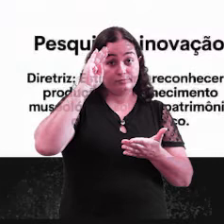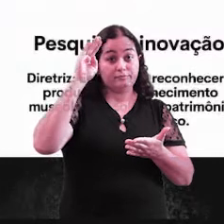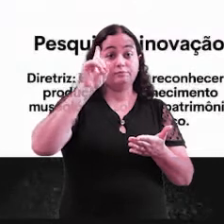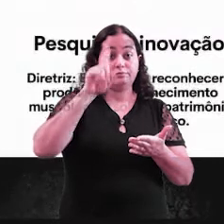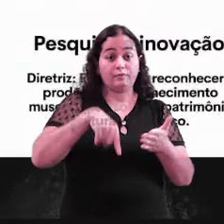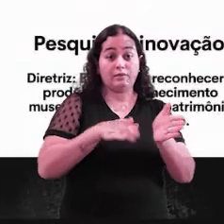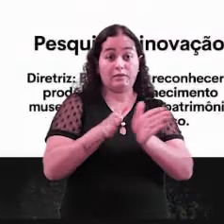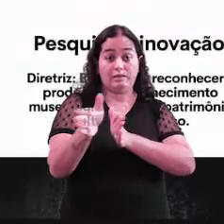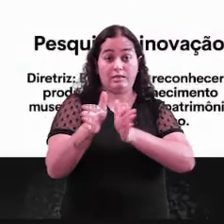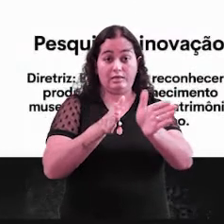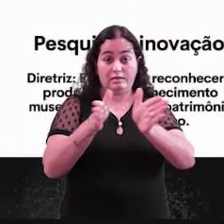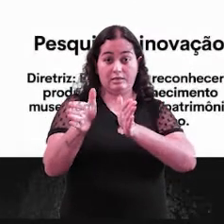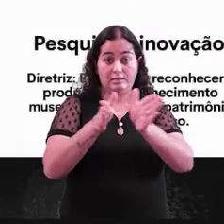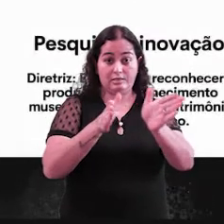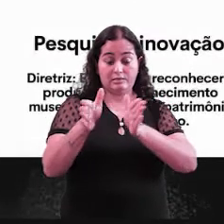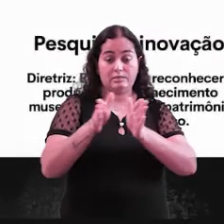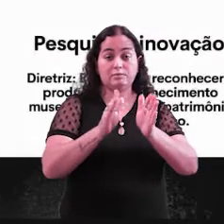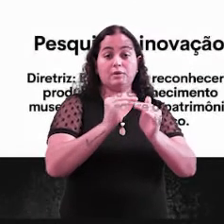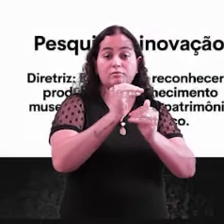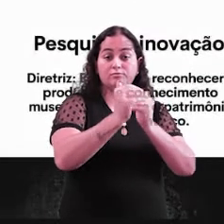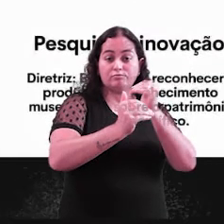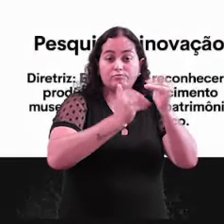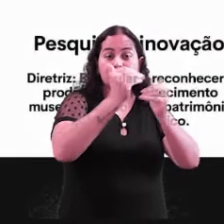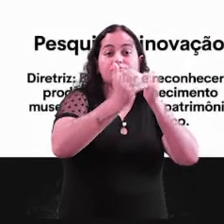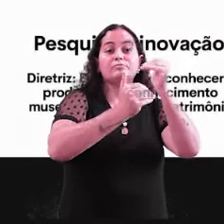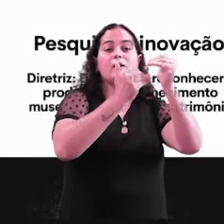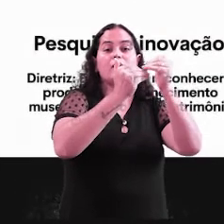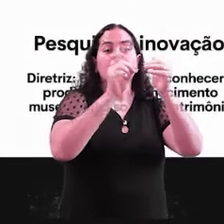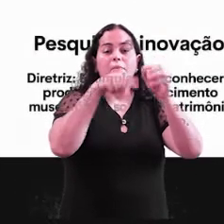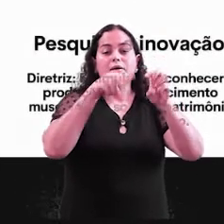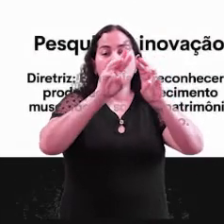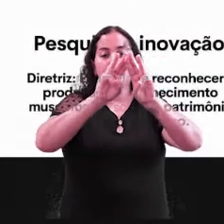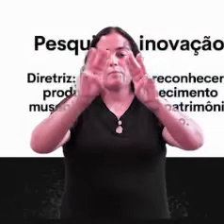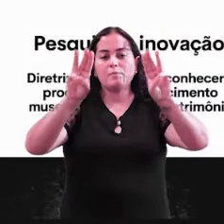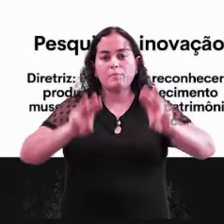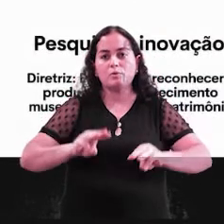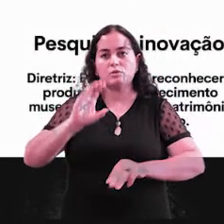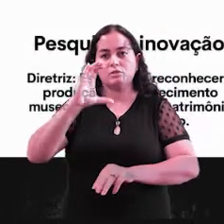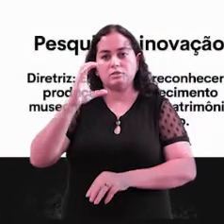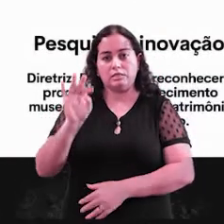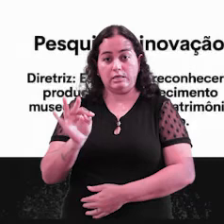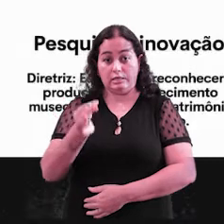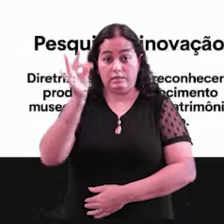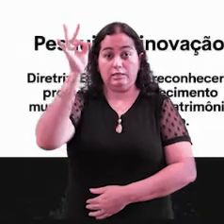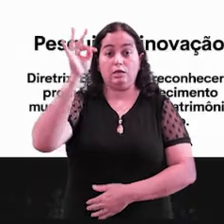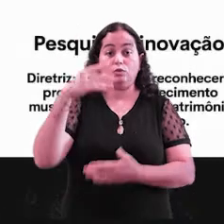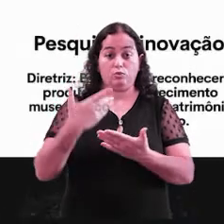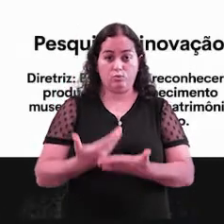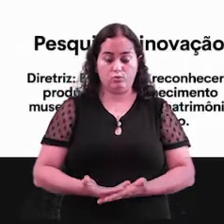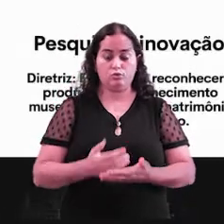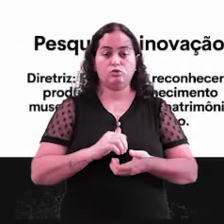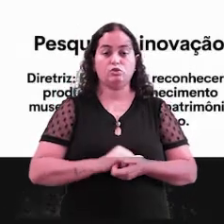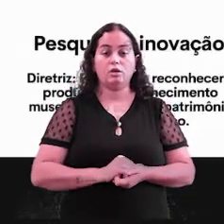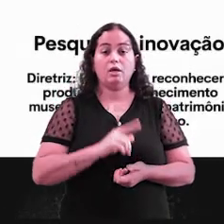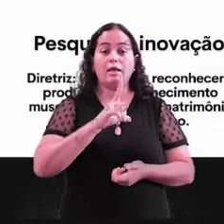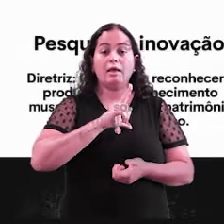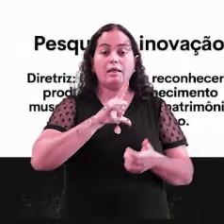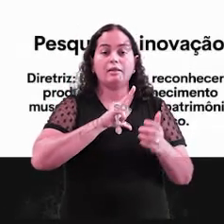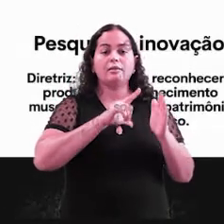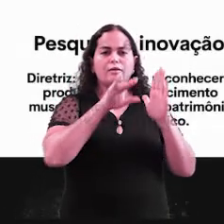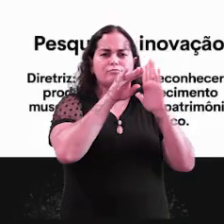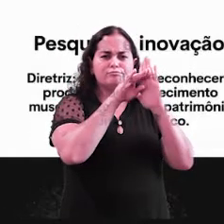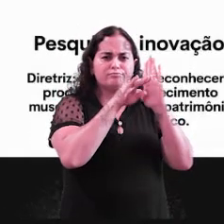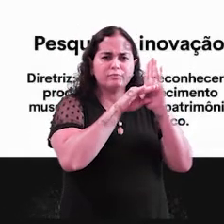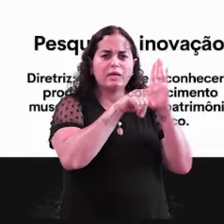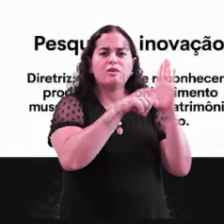à acessibilidade e sustentabilidade ambiental para museus de ciências e tecnologia, tem a diretriz